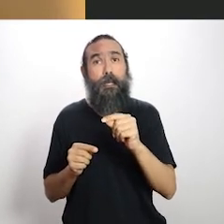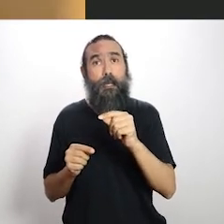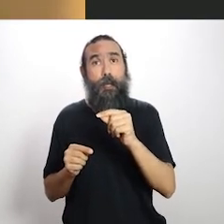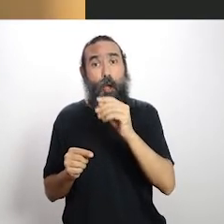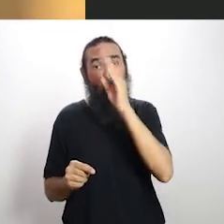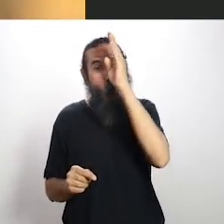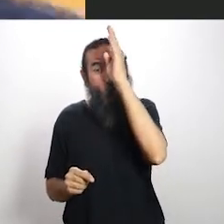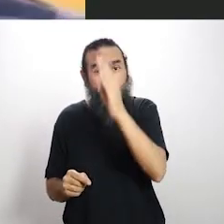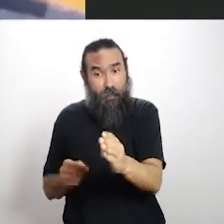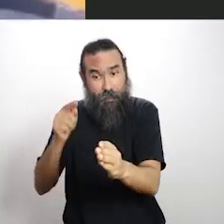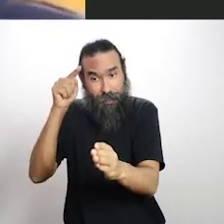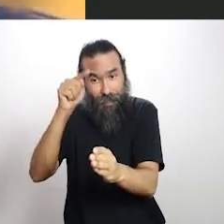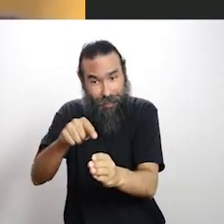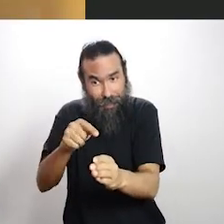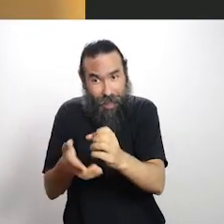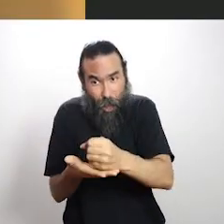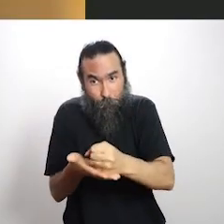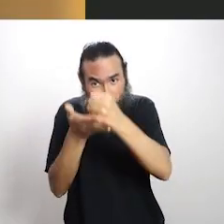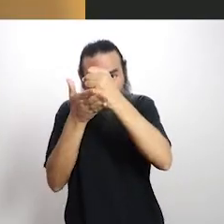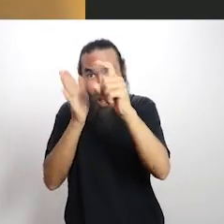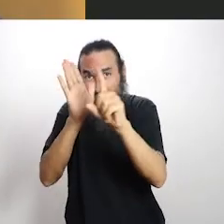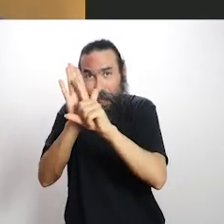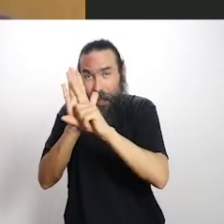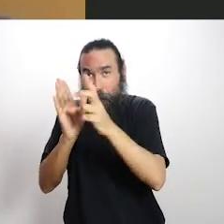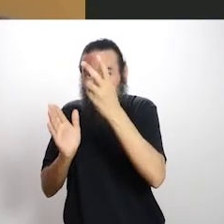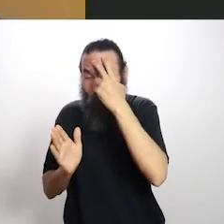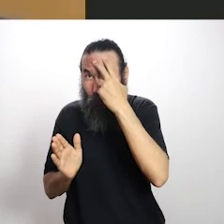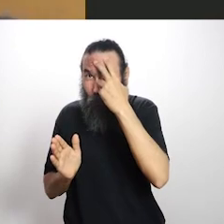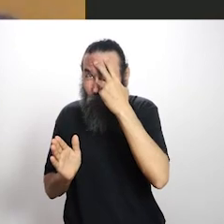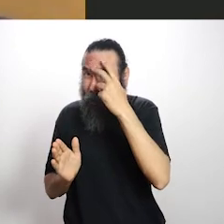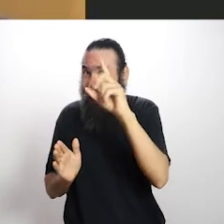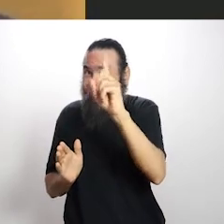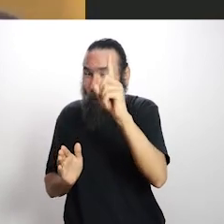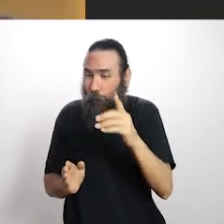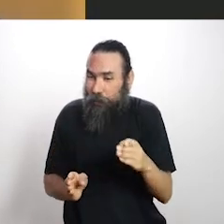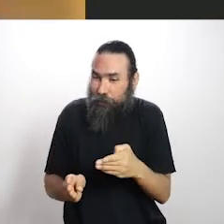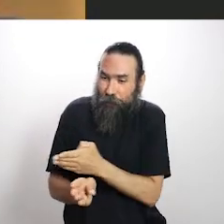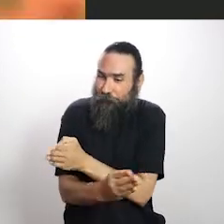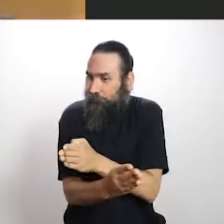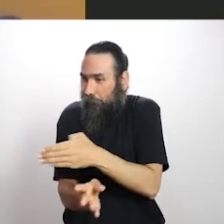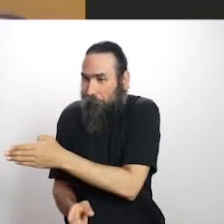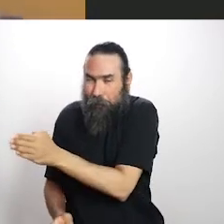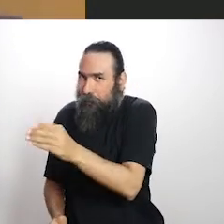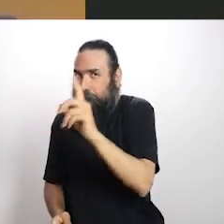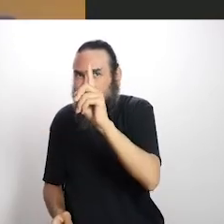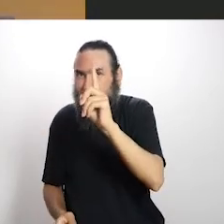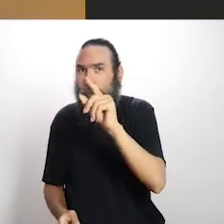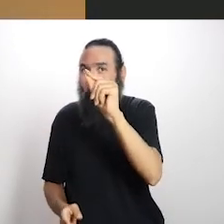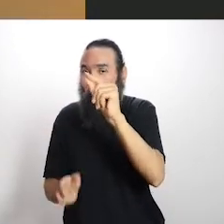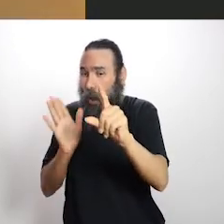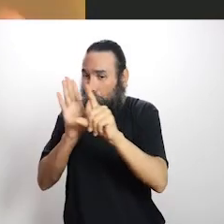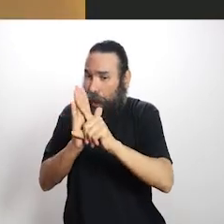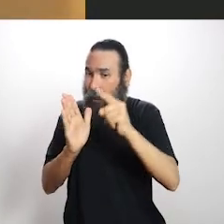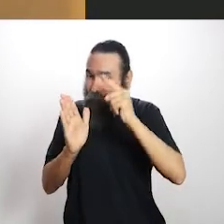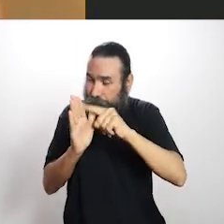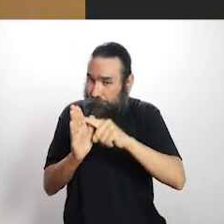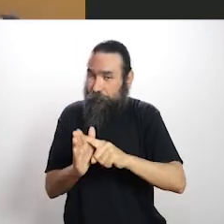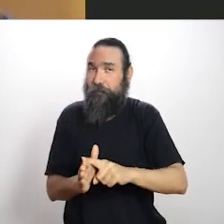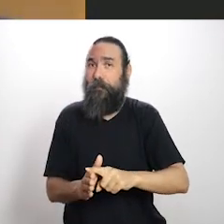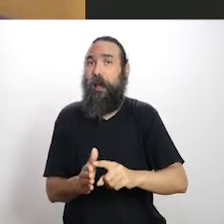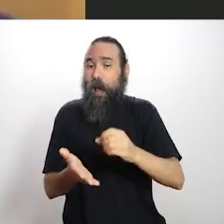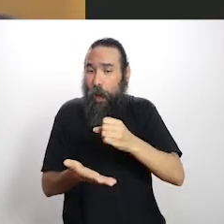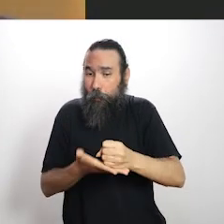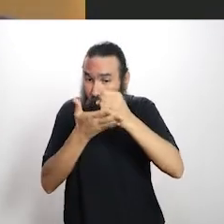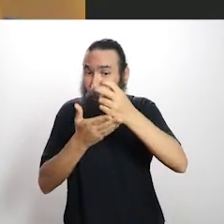tudo isso é de uma importância enorme para essa retomada da cultura e digo mais todos